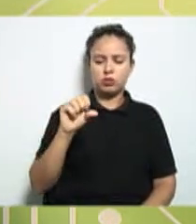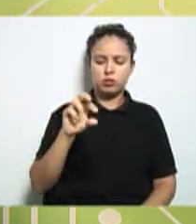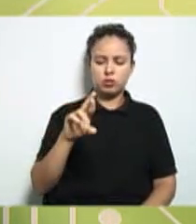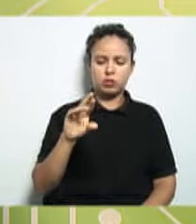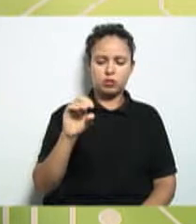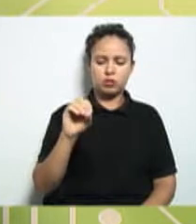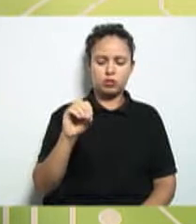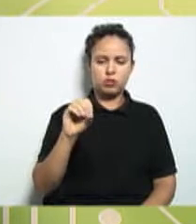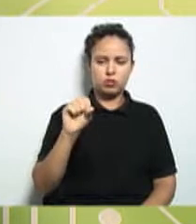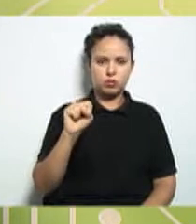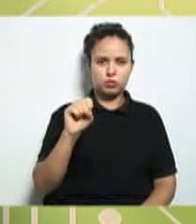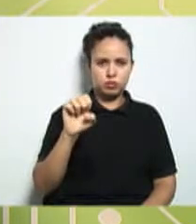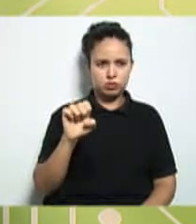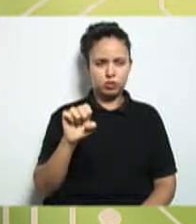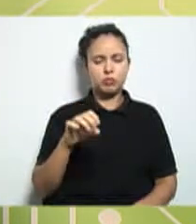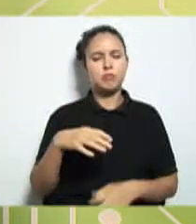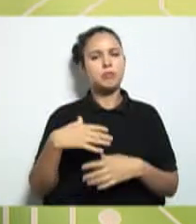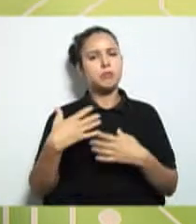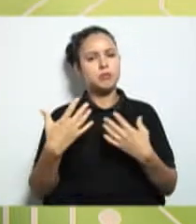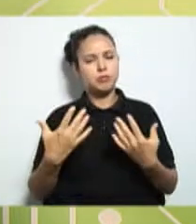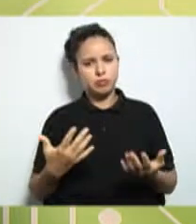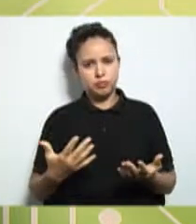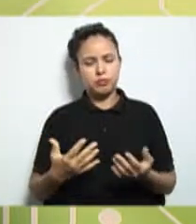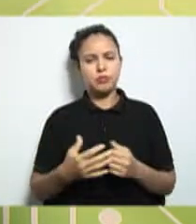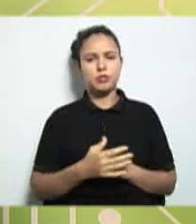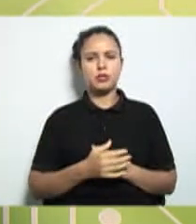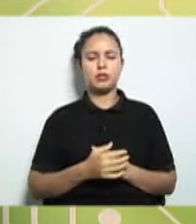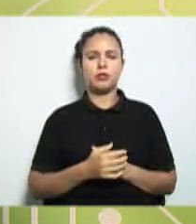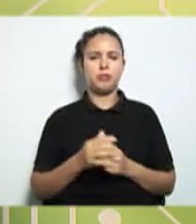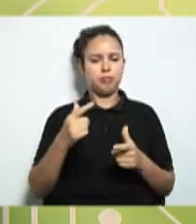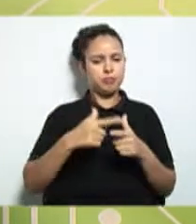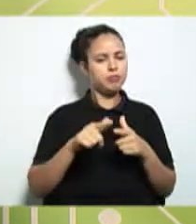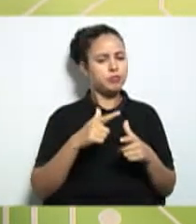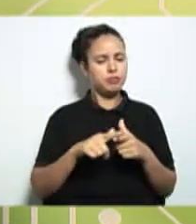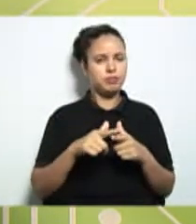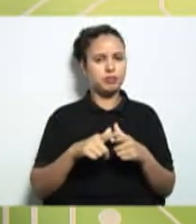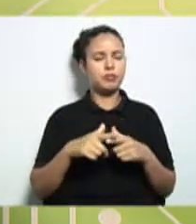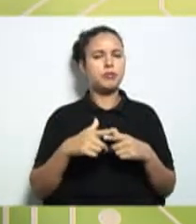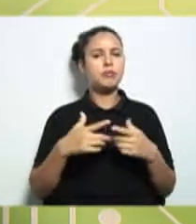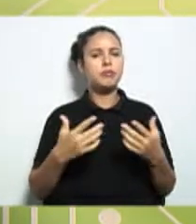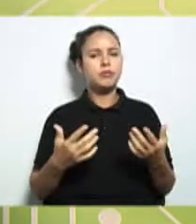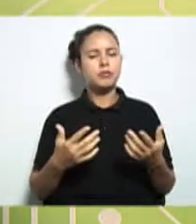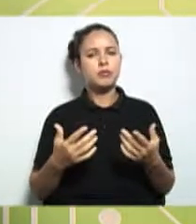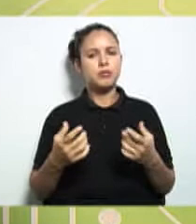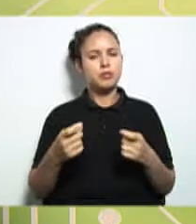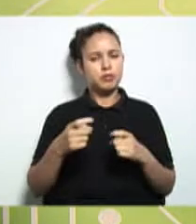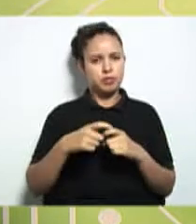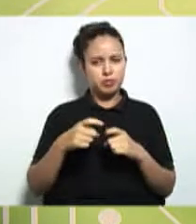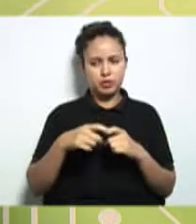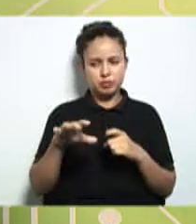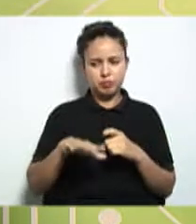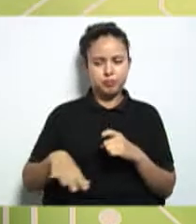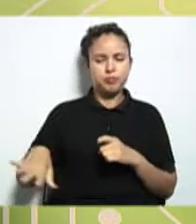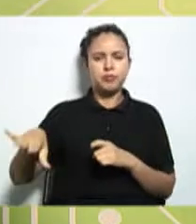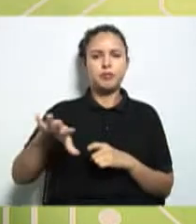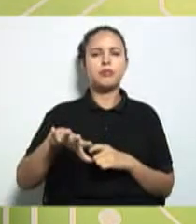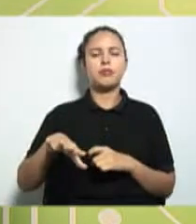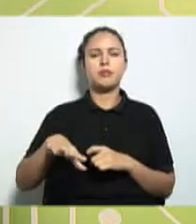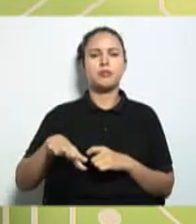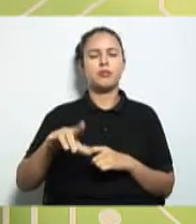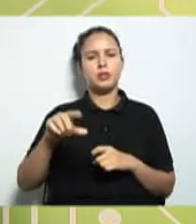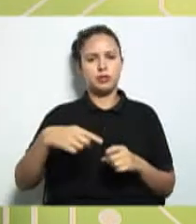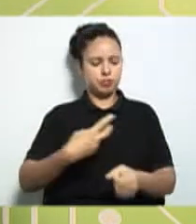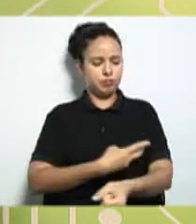vai desvendar esse problema? Geralmente, como na área médica, são